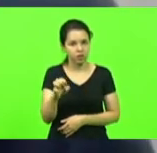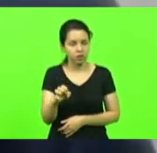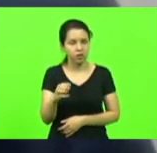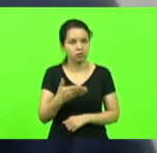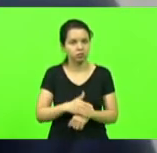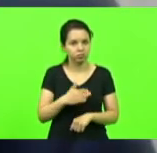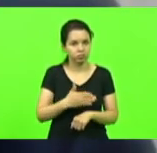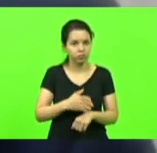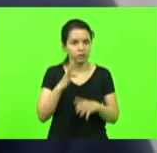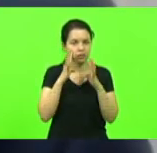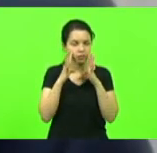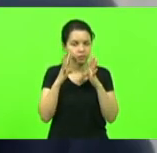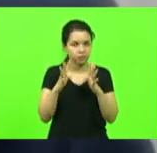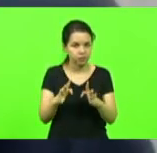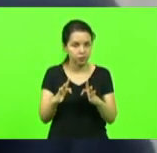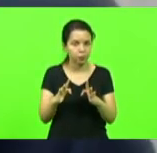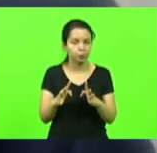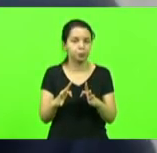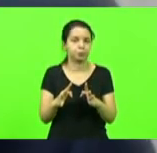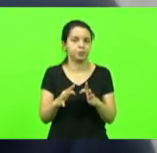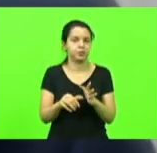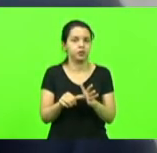primária e de levar,